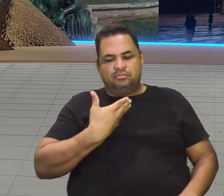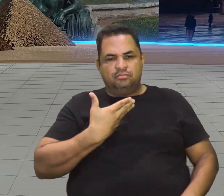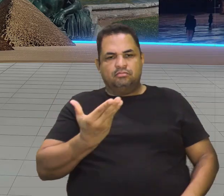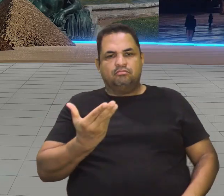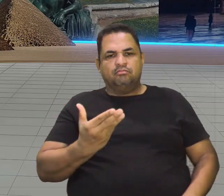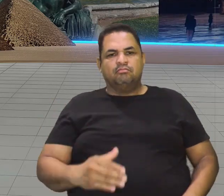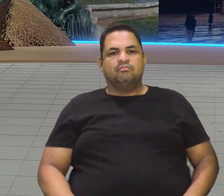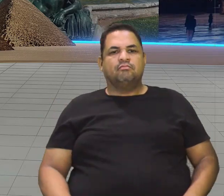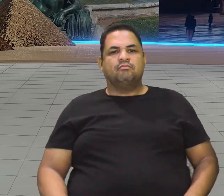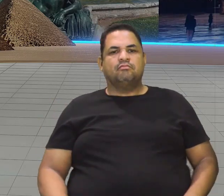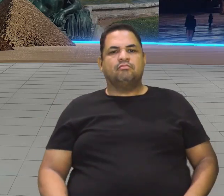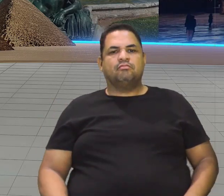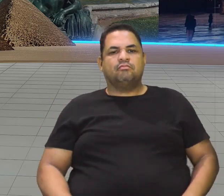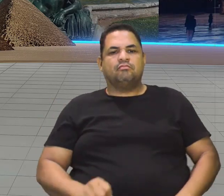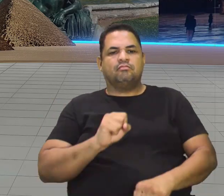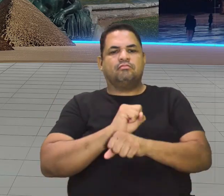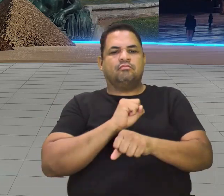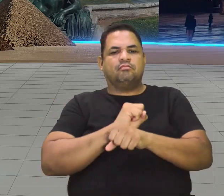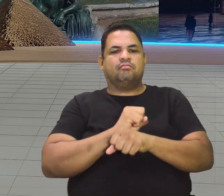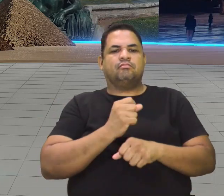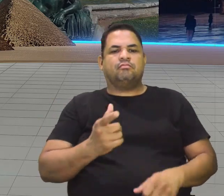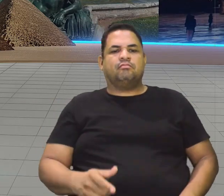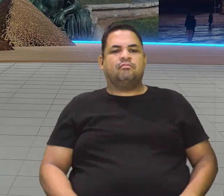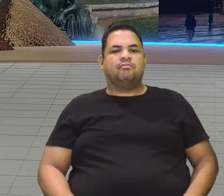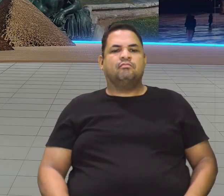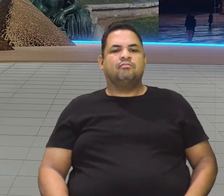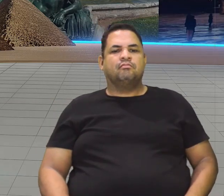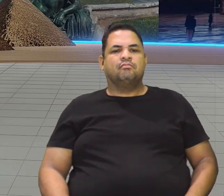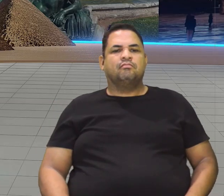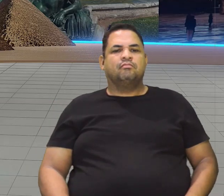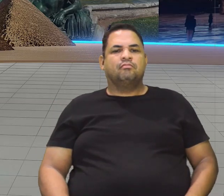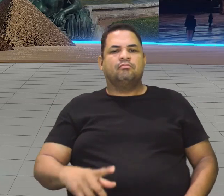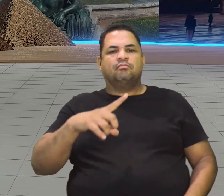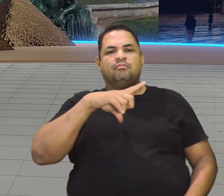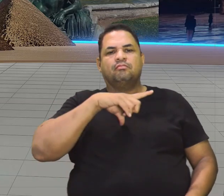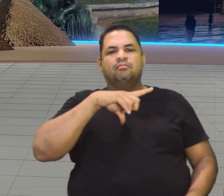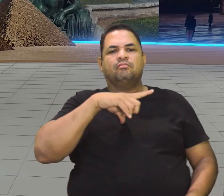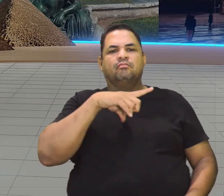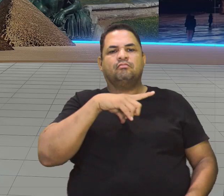Agora, espero que vocês tenham